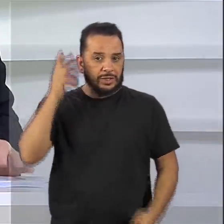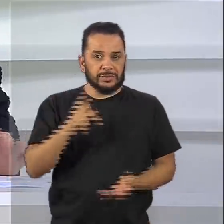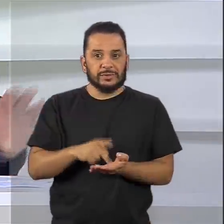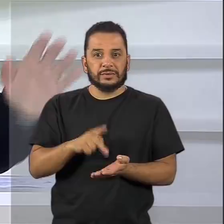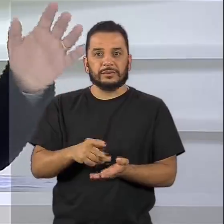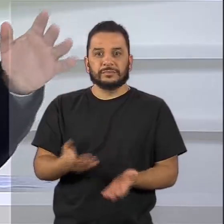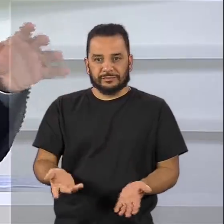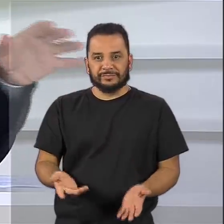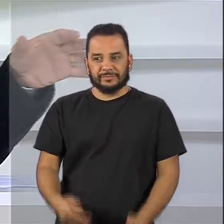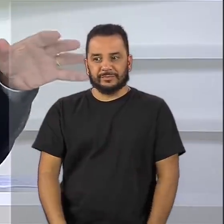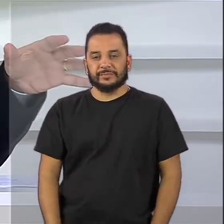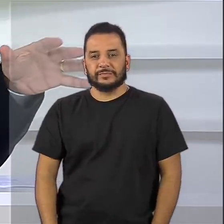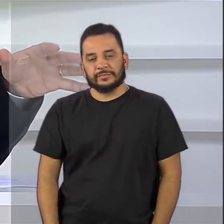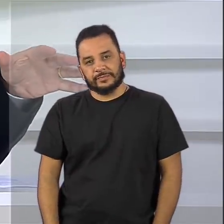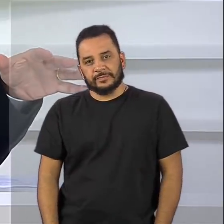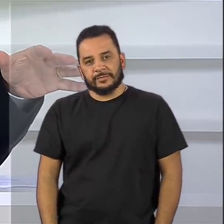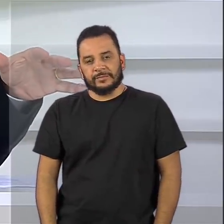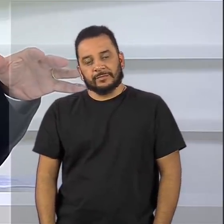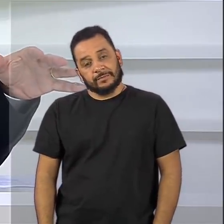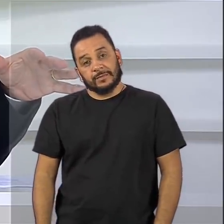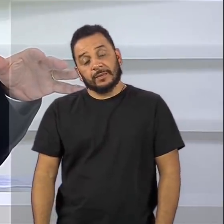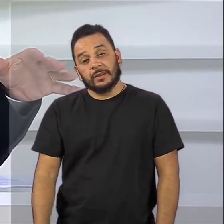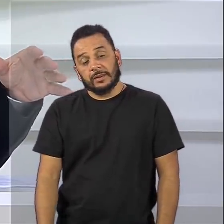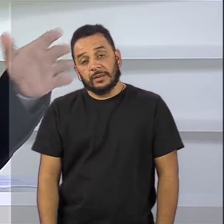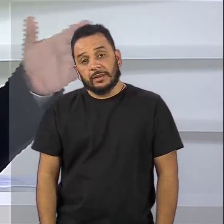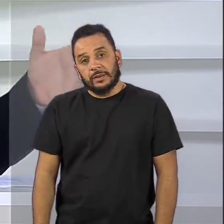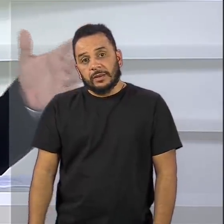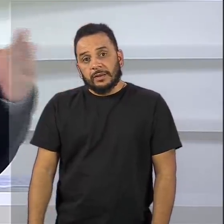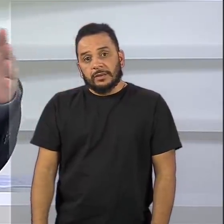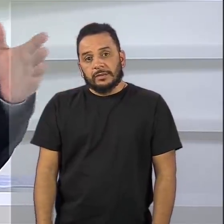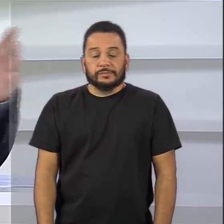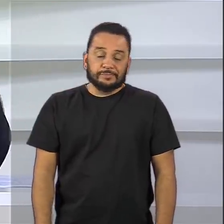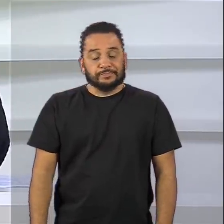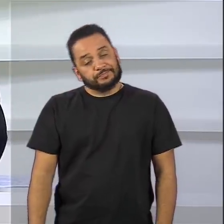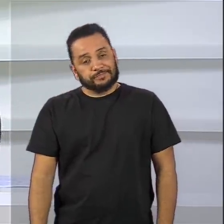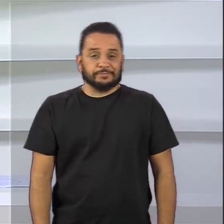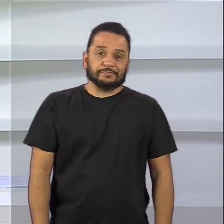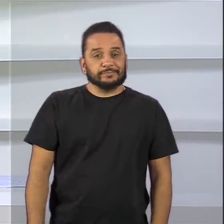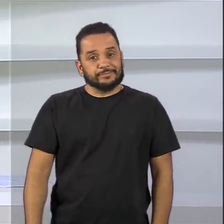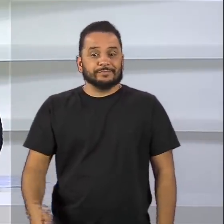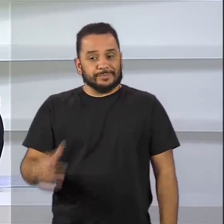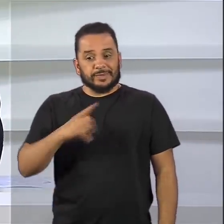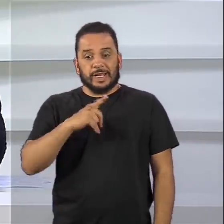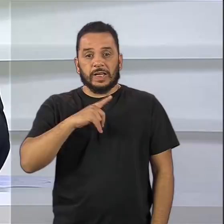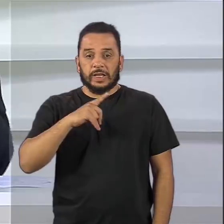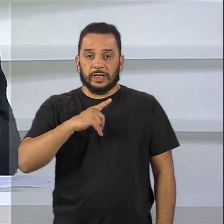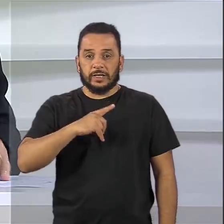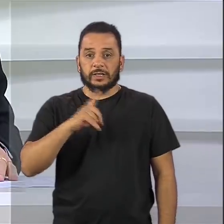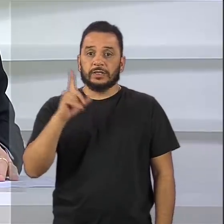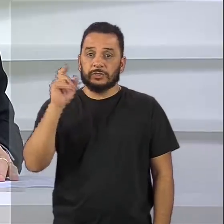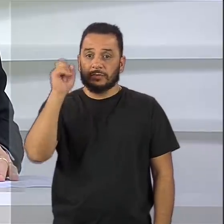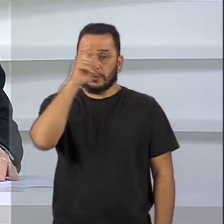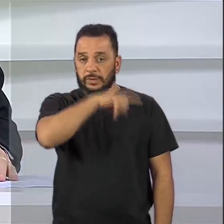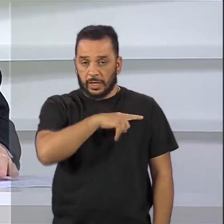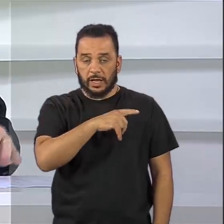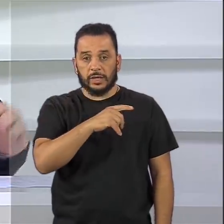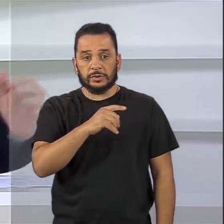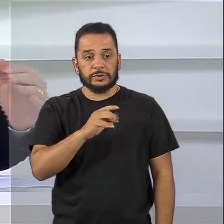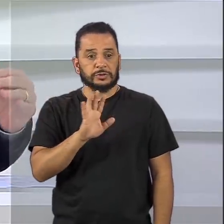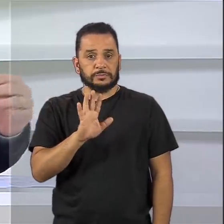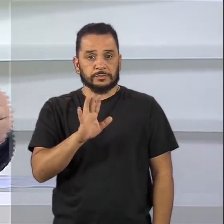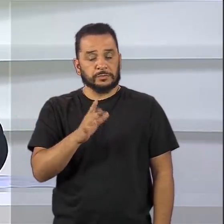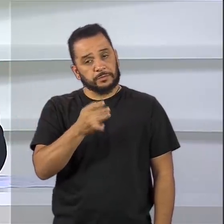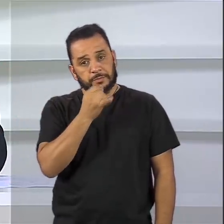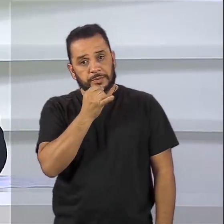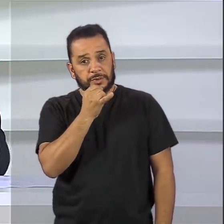Agora, estamos num cenário, né, com dificuldades aí de visualizar qual é o candidato, mas o